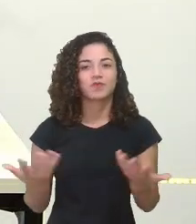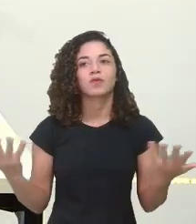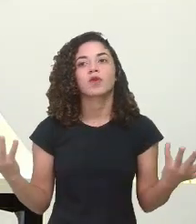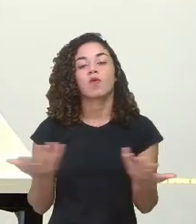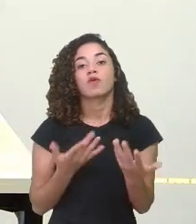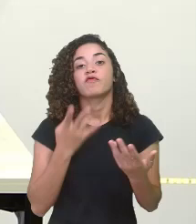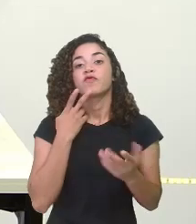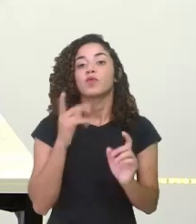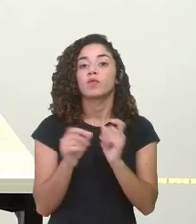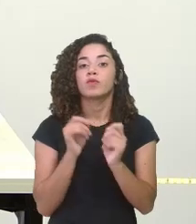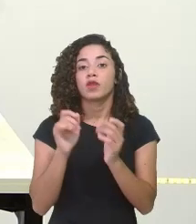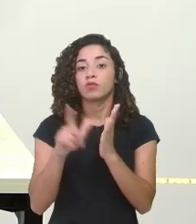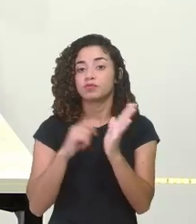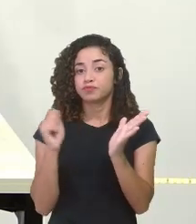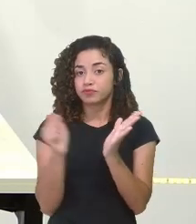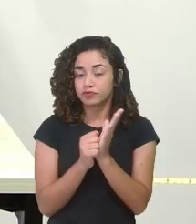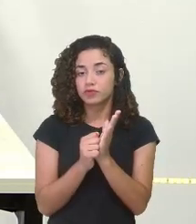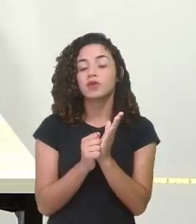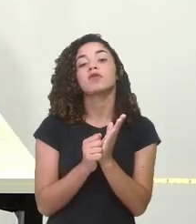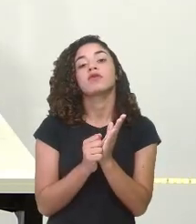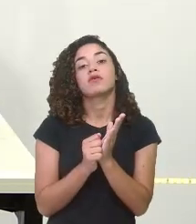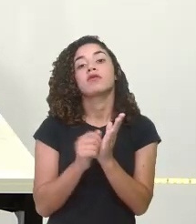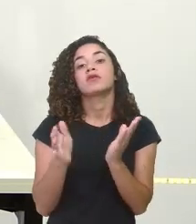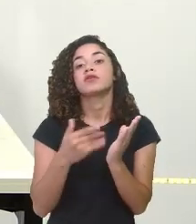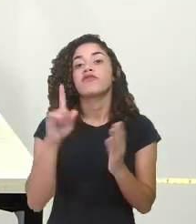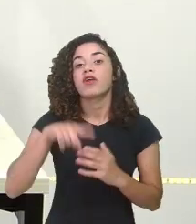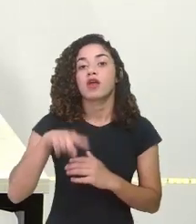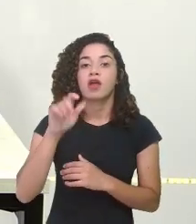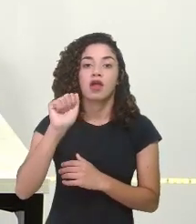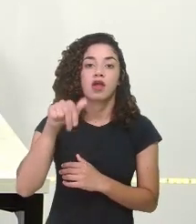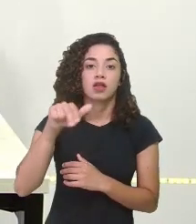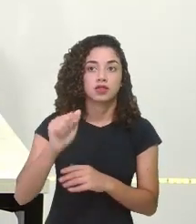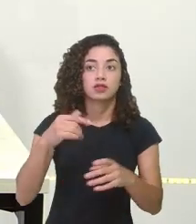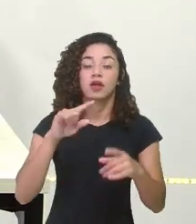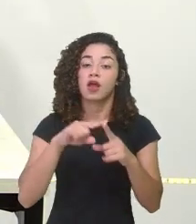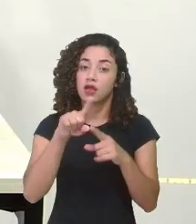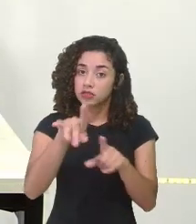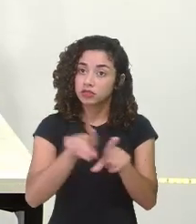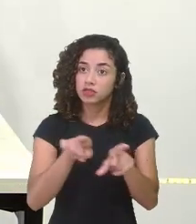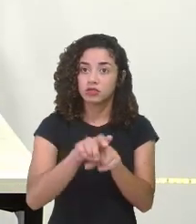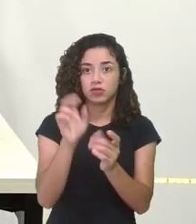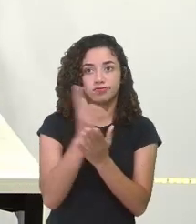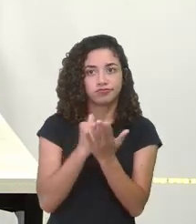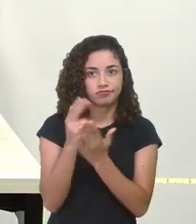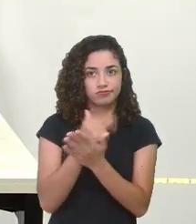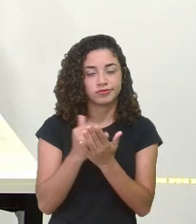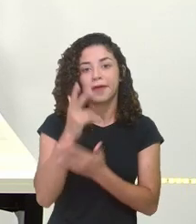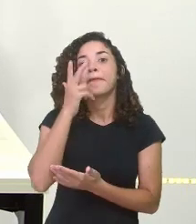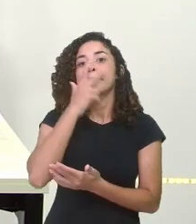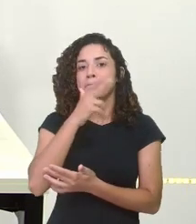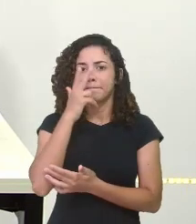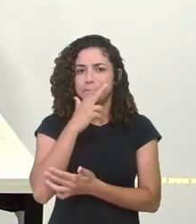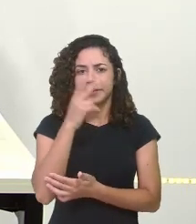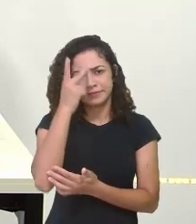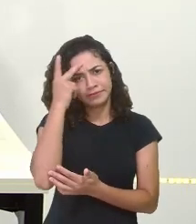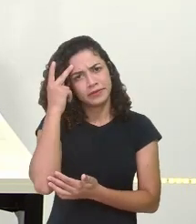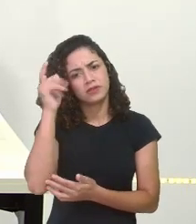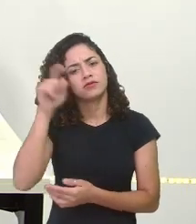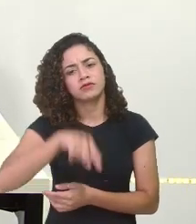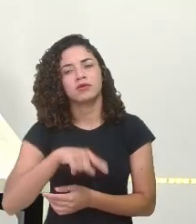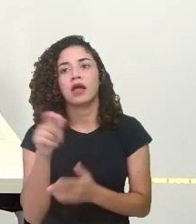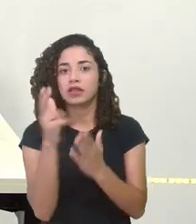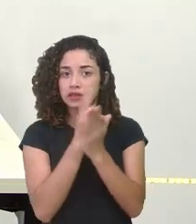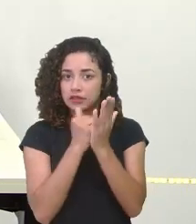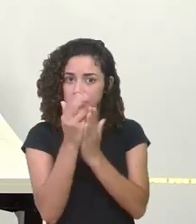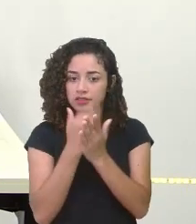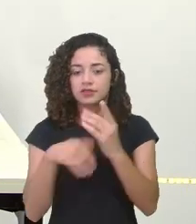autora desse livro é Ana e ela mesma também é a ilustradora. Olha que legal, a mesma pessoa que escreveu o livro é a mesma